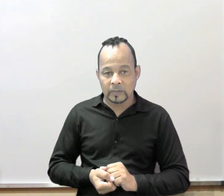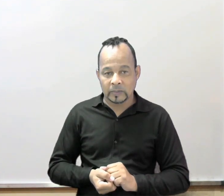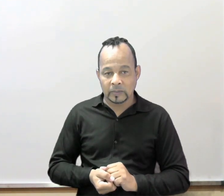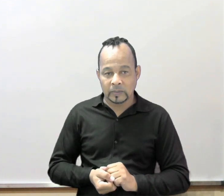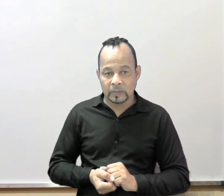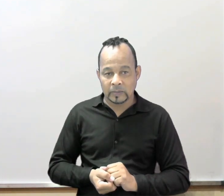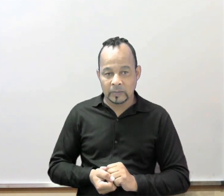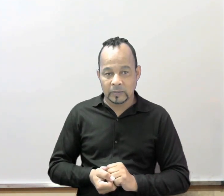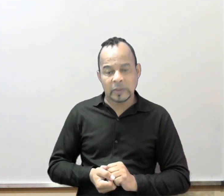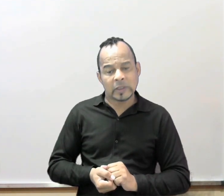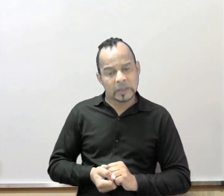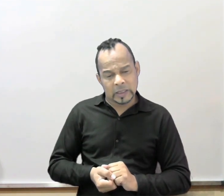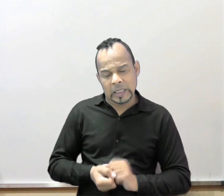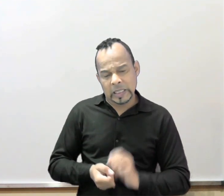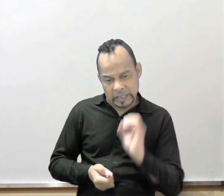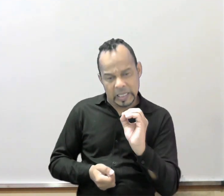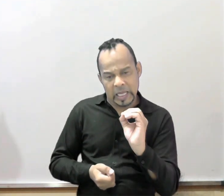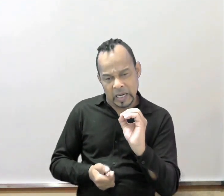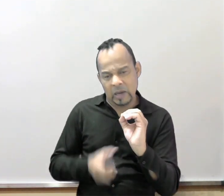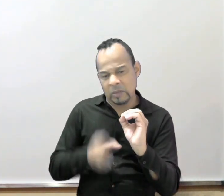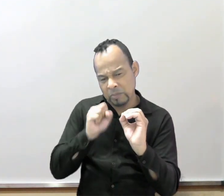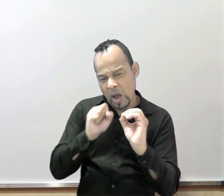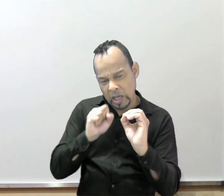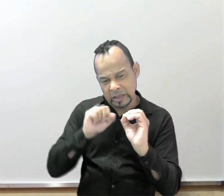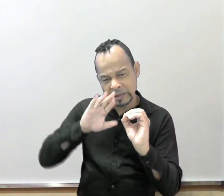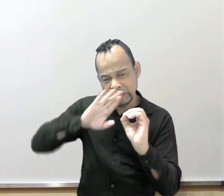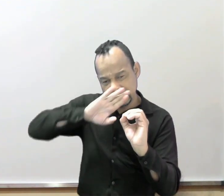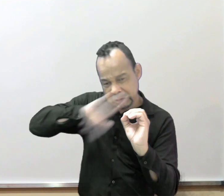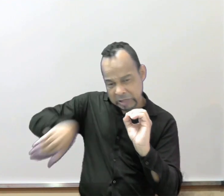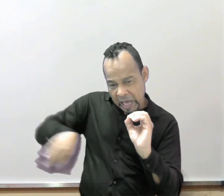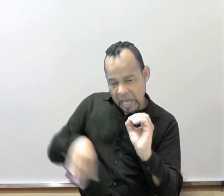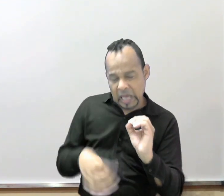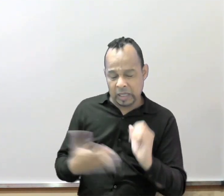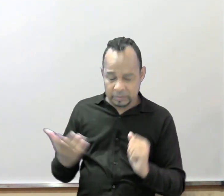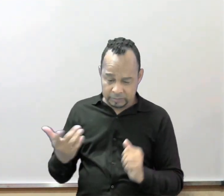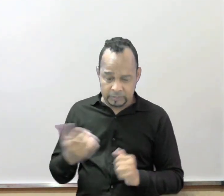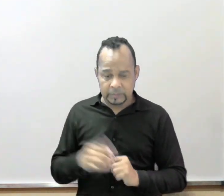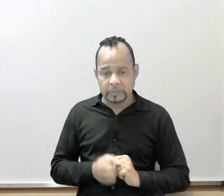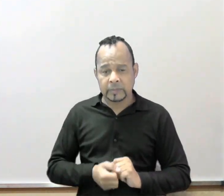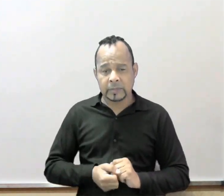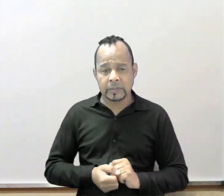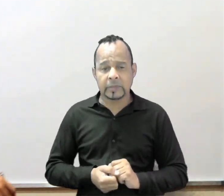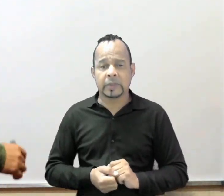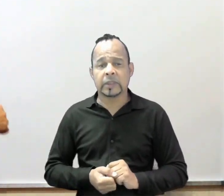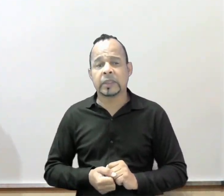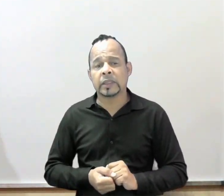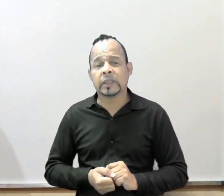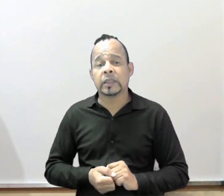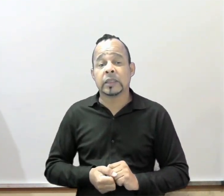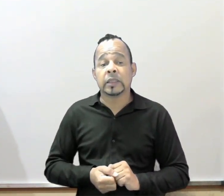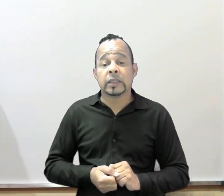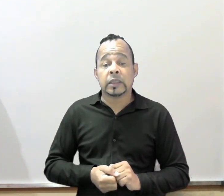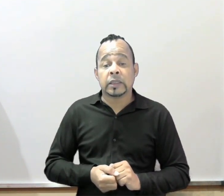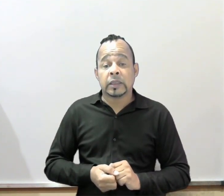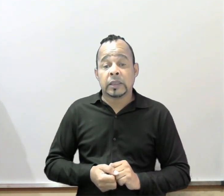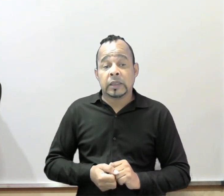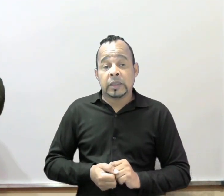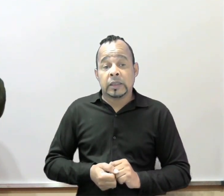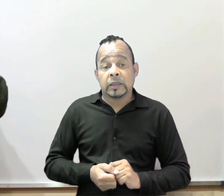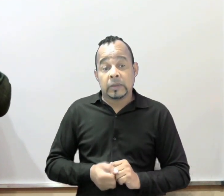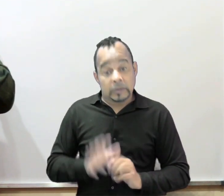0 ao quadrado. O 0 a gente já poderia ter tirado, porque a gente sabe que 0 elevado a qualquer número dá 0.